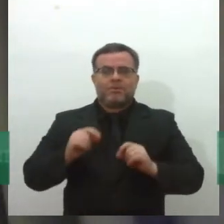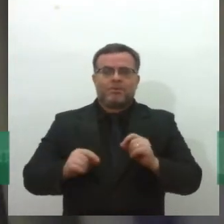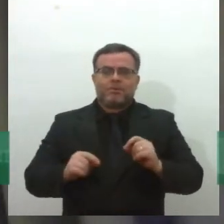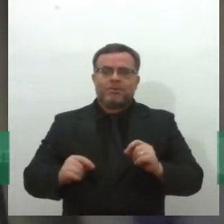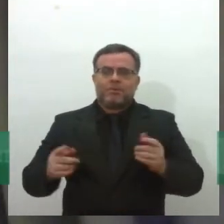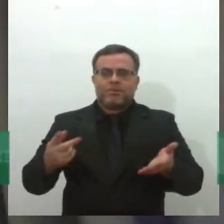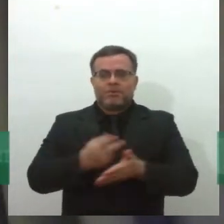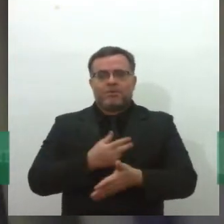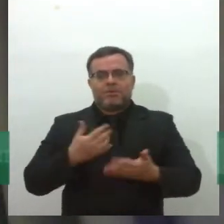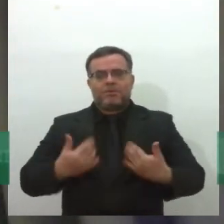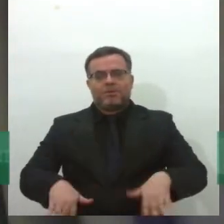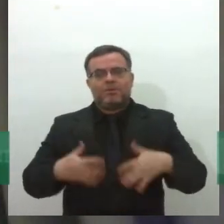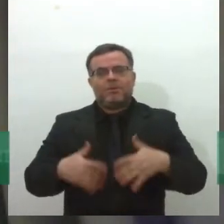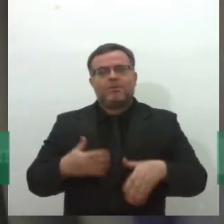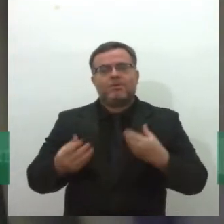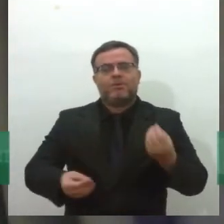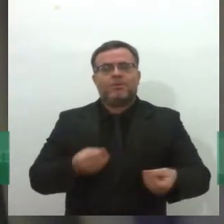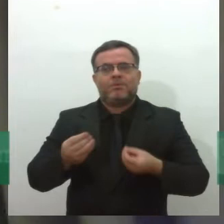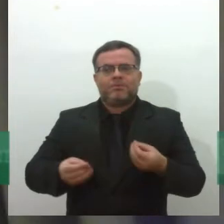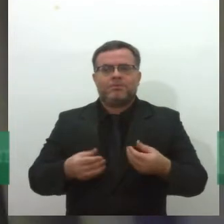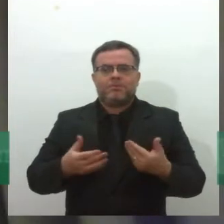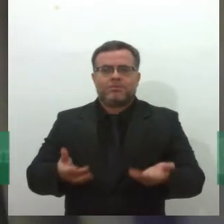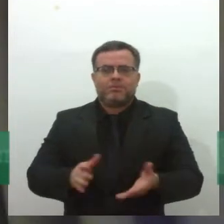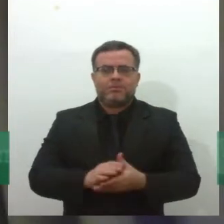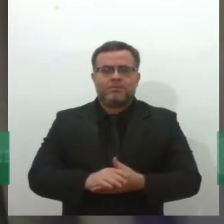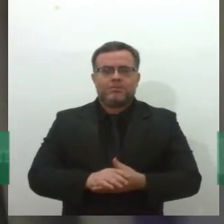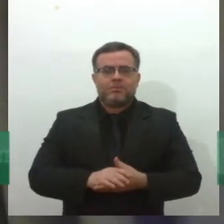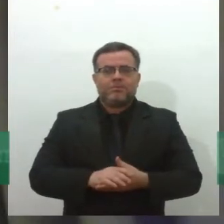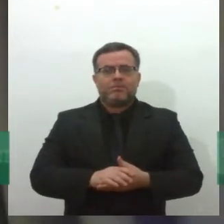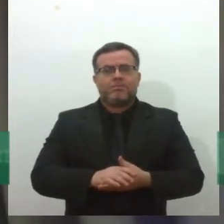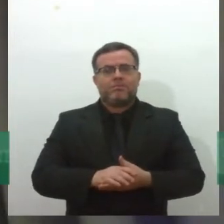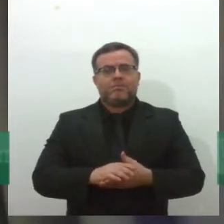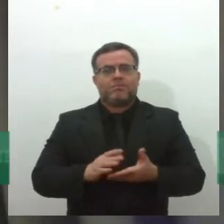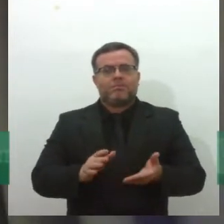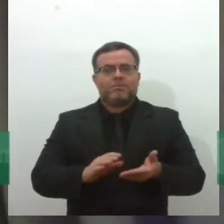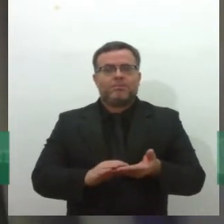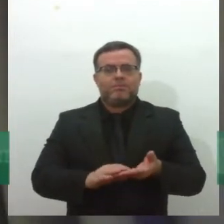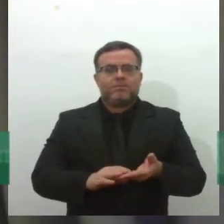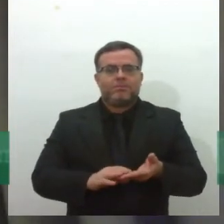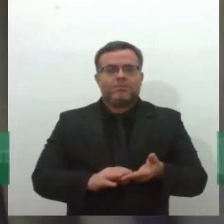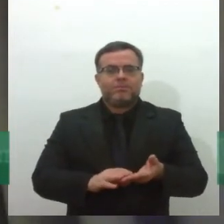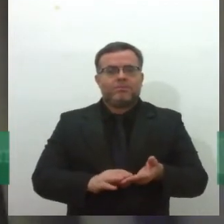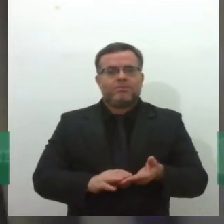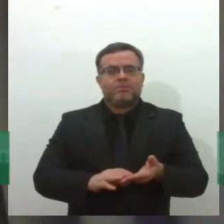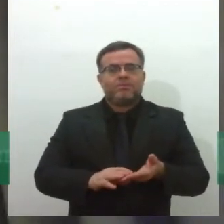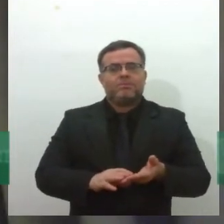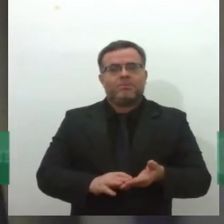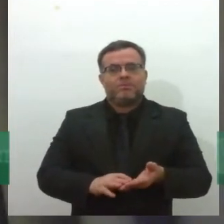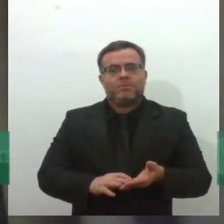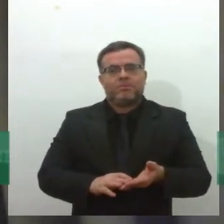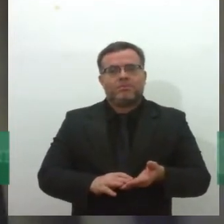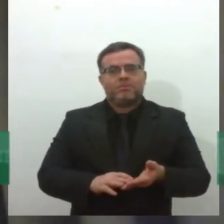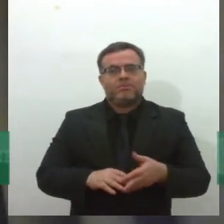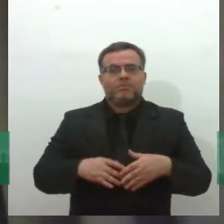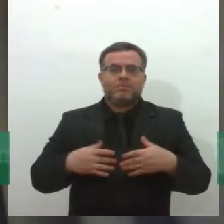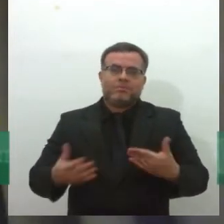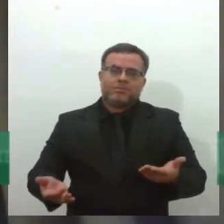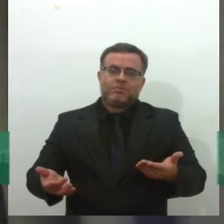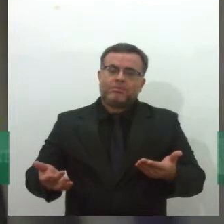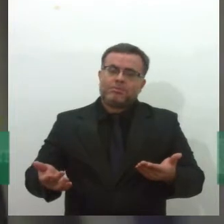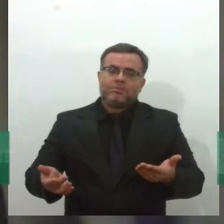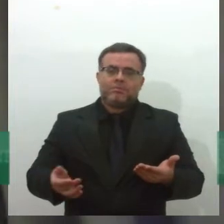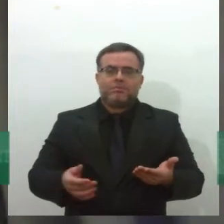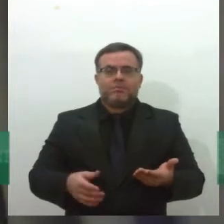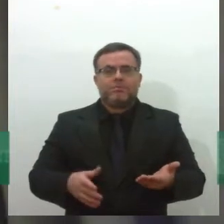Petrobras, majoritariamente de produção, é em dólar. E as refinarias brasileiras, boa parte delas,